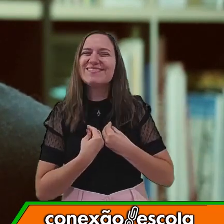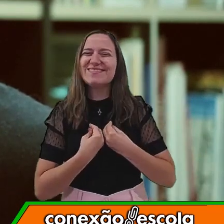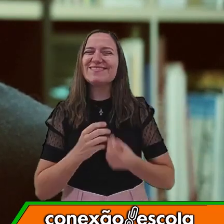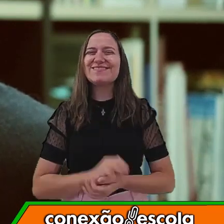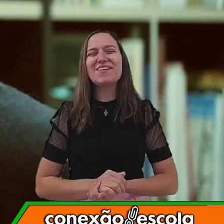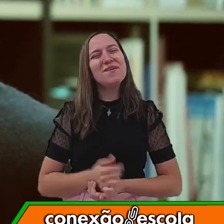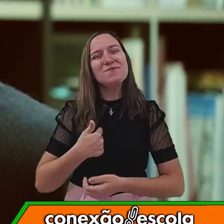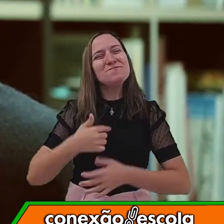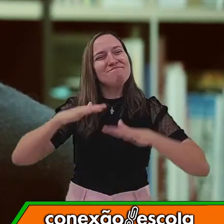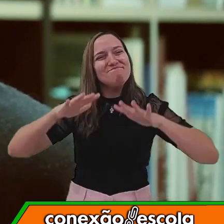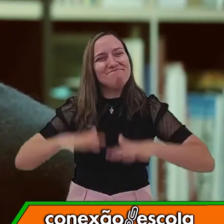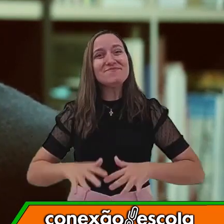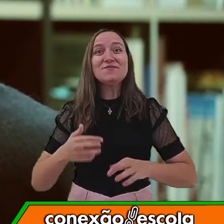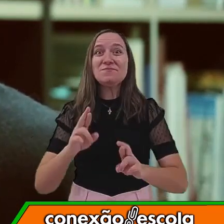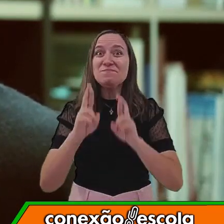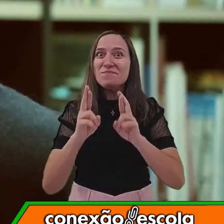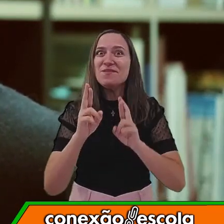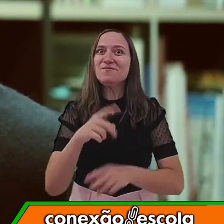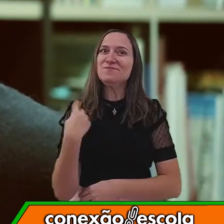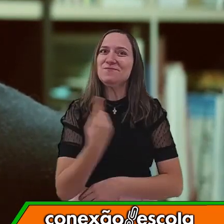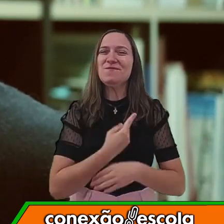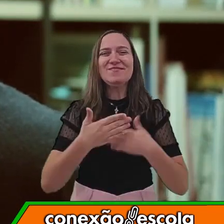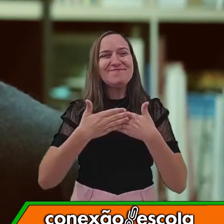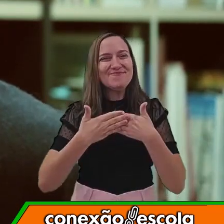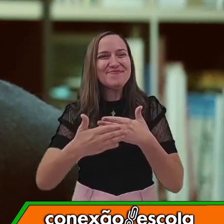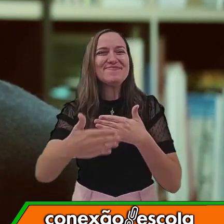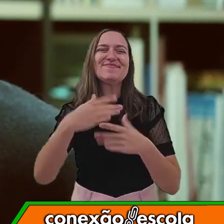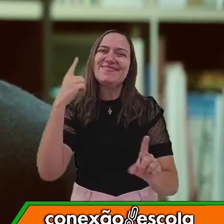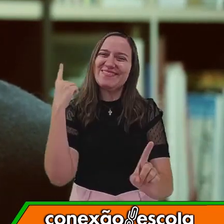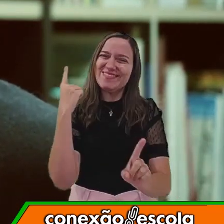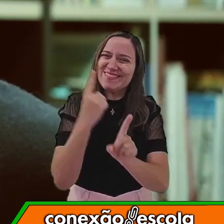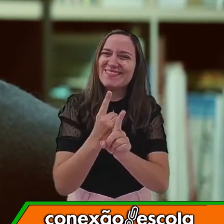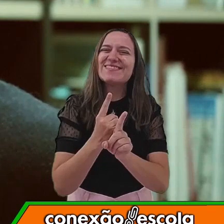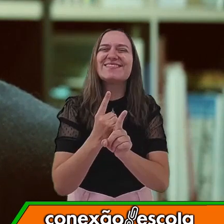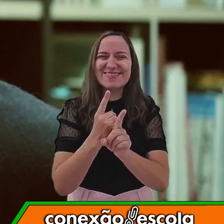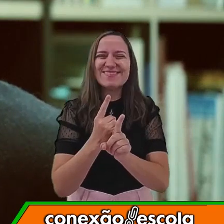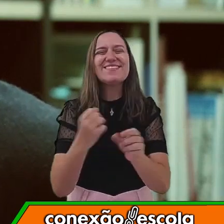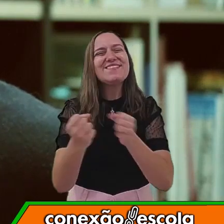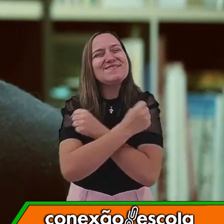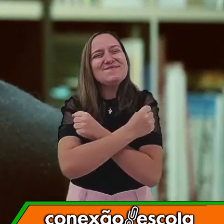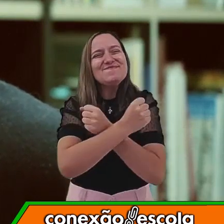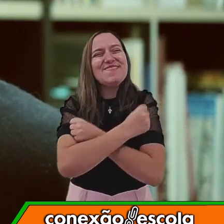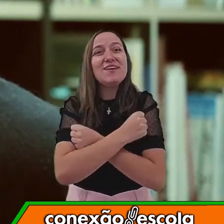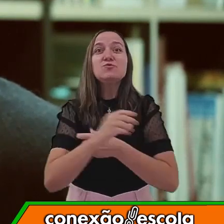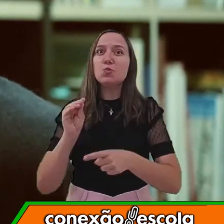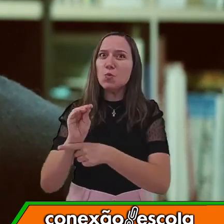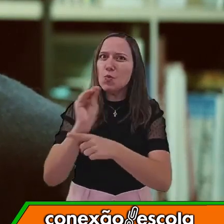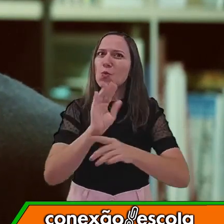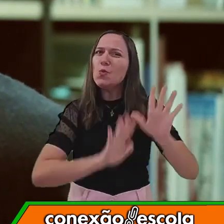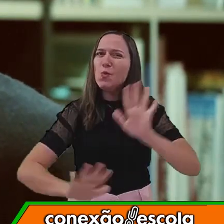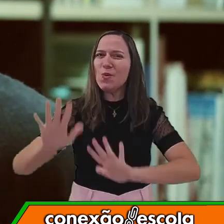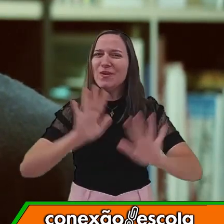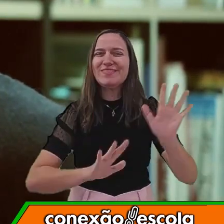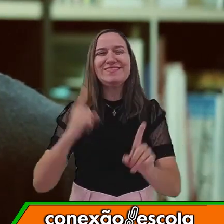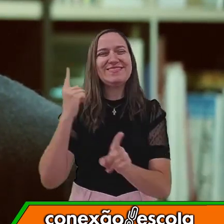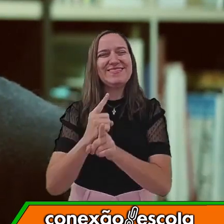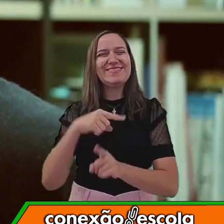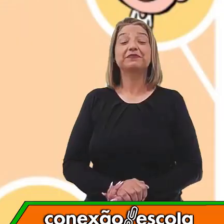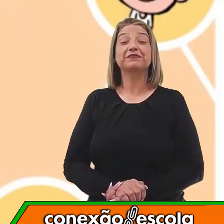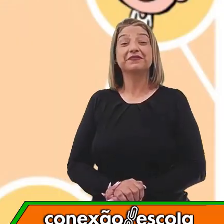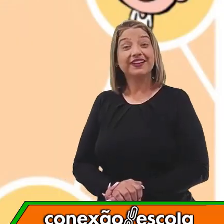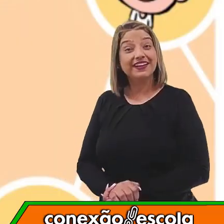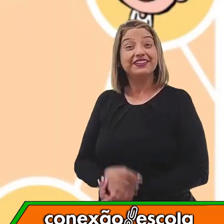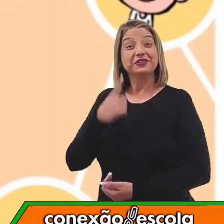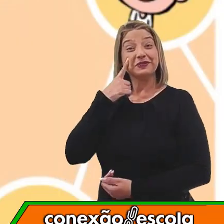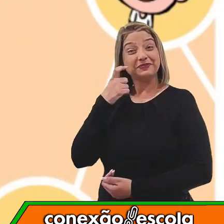por aqui, espero que a gente possa se ver em breve. Super abraço e se cuidem. Até mais.